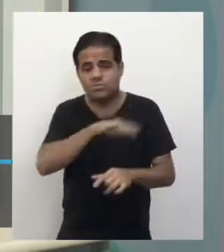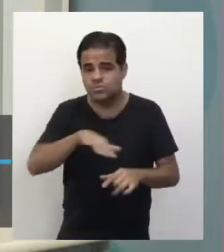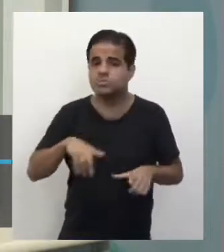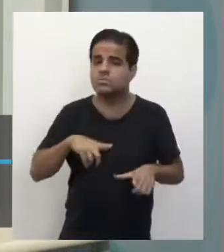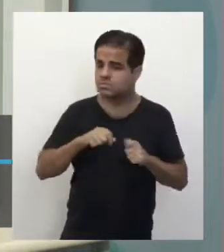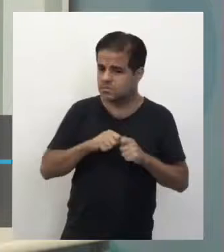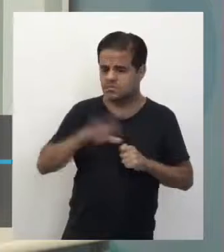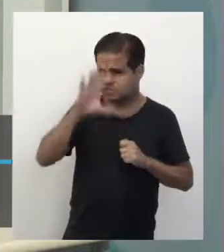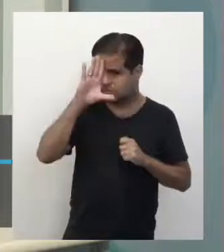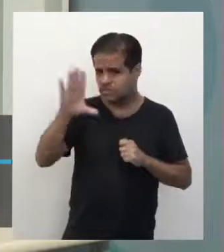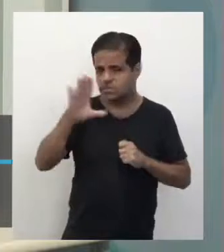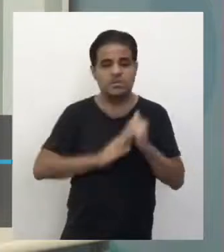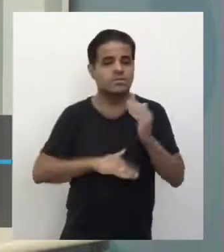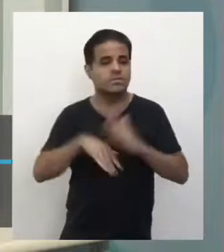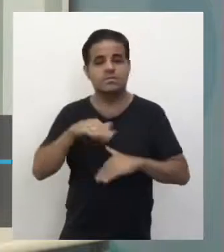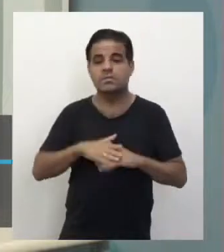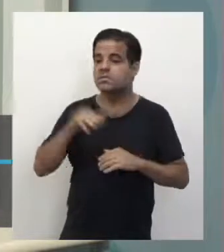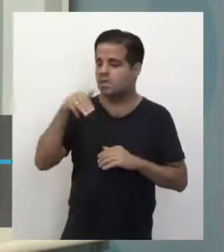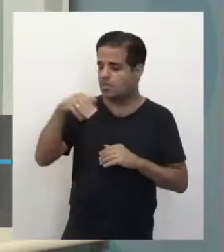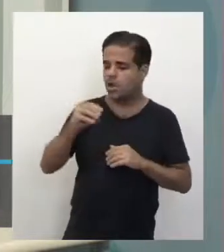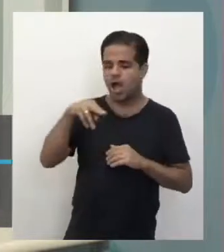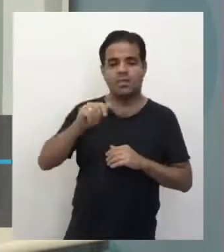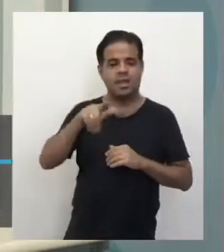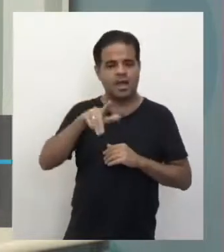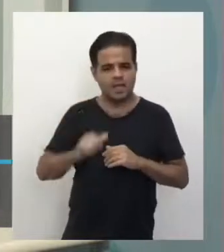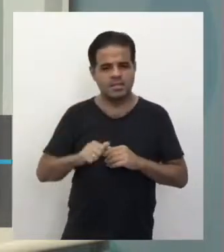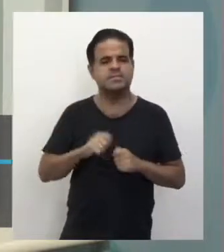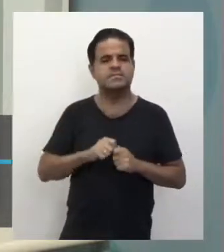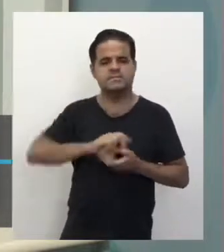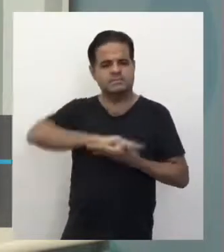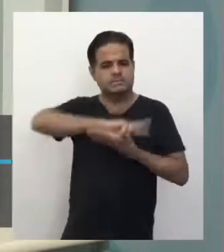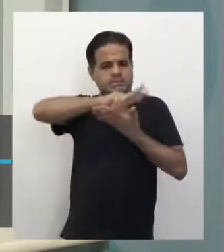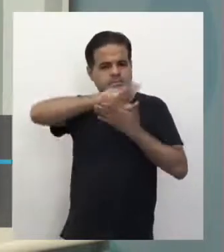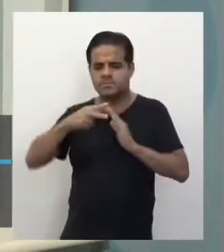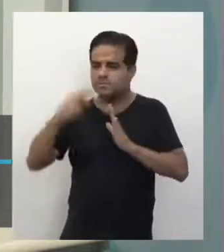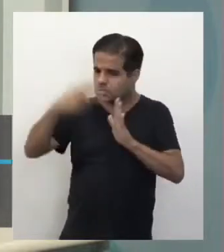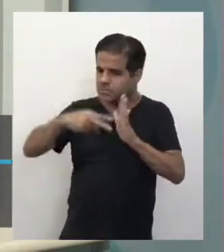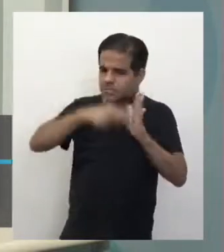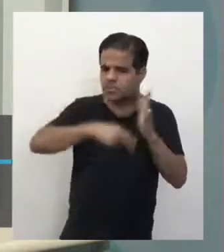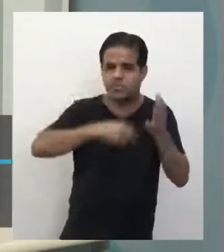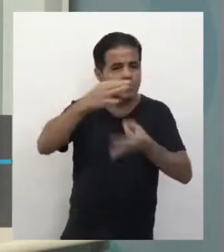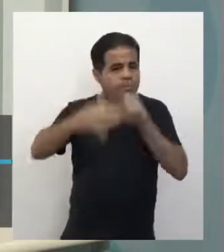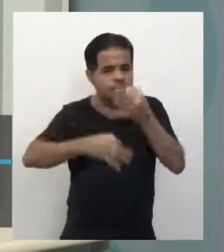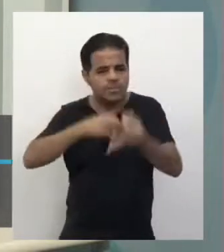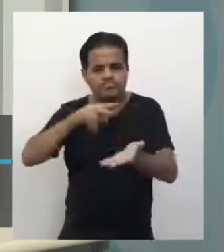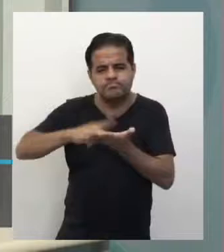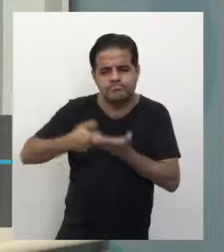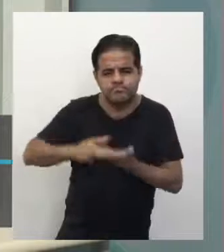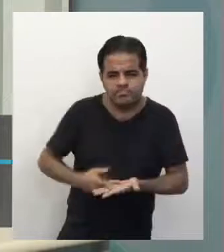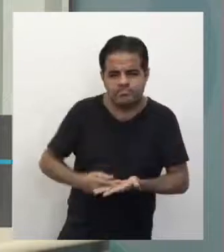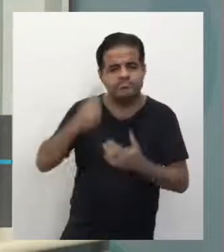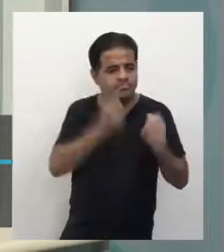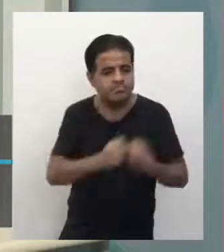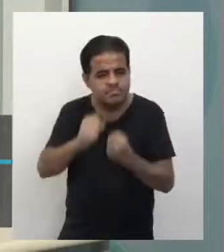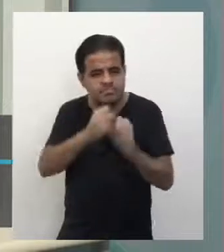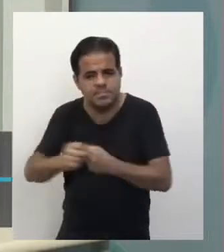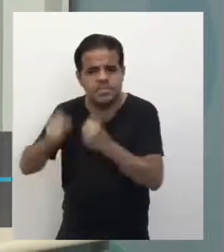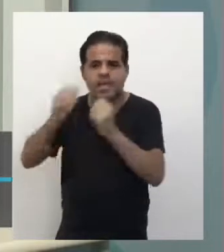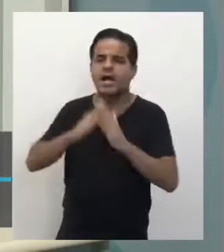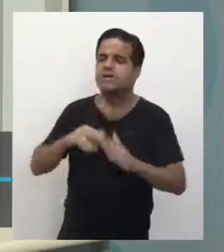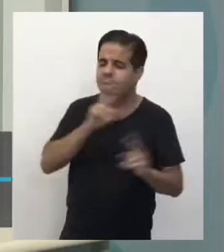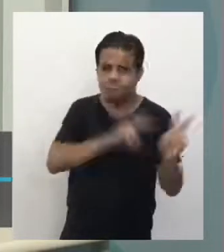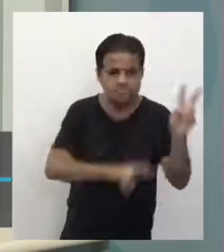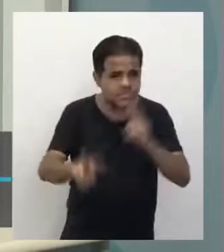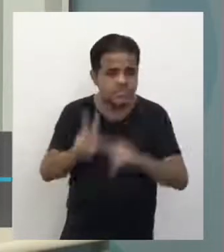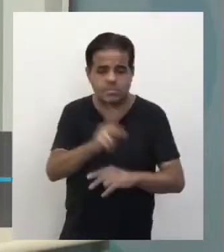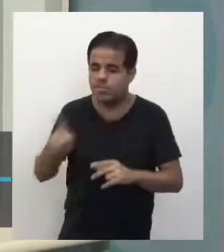fizeram, principalmente com aquela obra lá da Mona Lisa, eles fizeram várias releituras, então fizeram eles limpando a casa, eu vi alunos com vassoura.